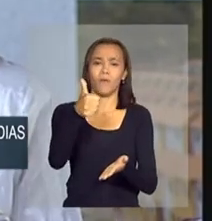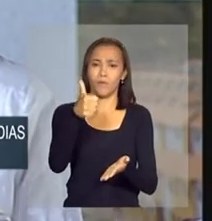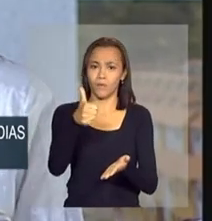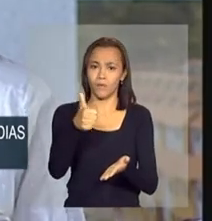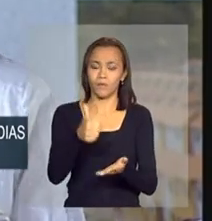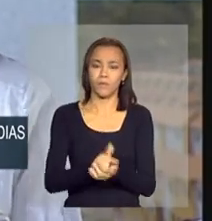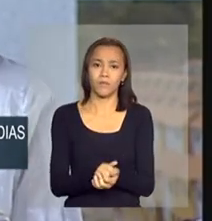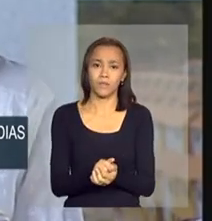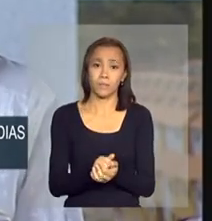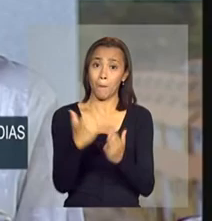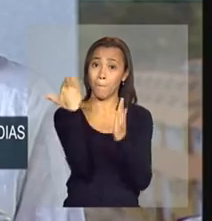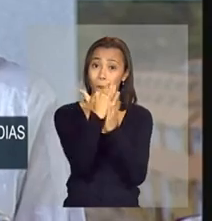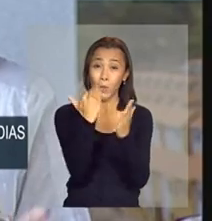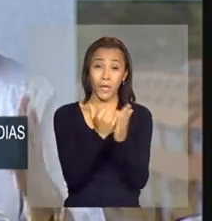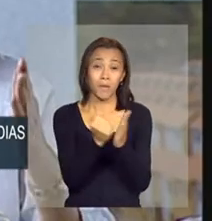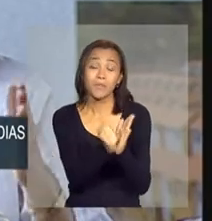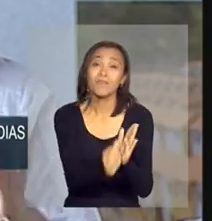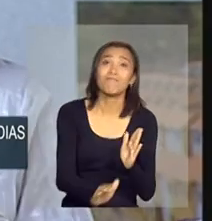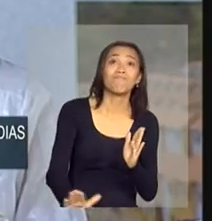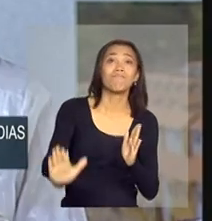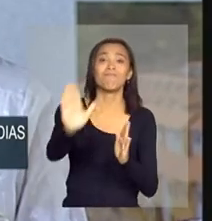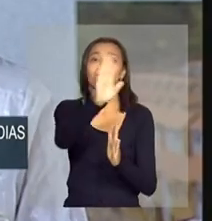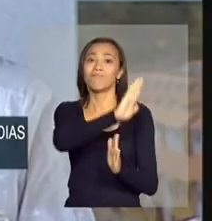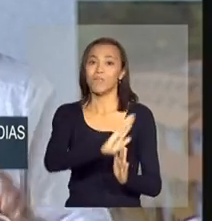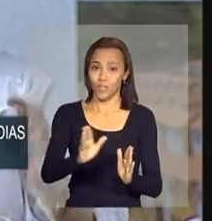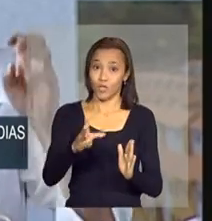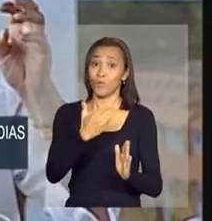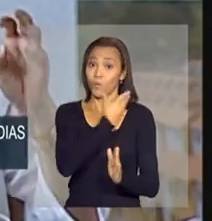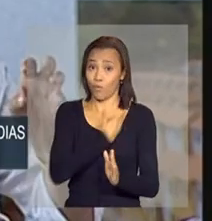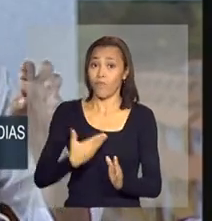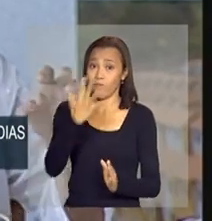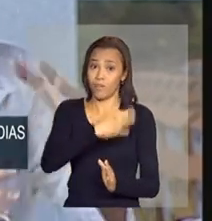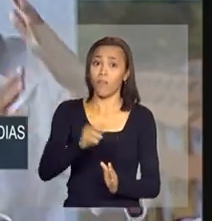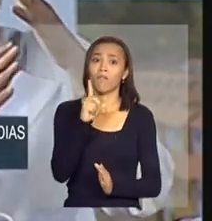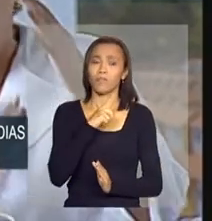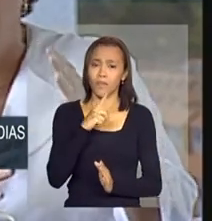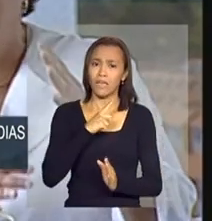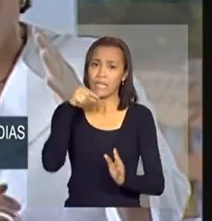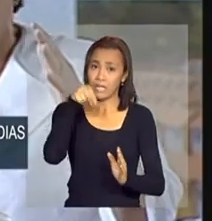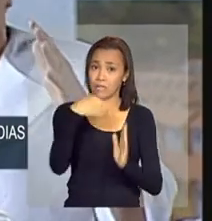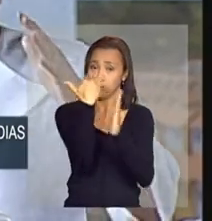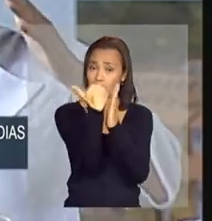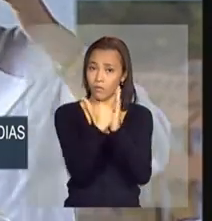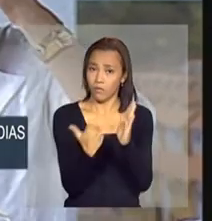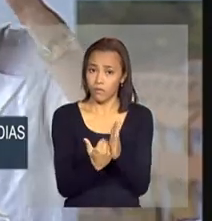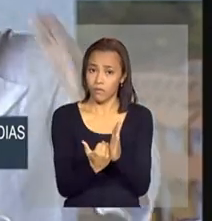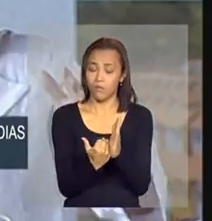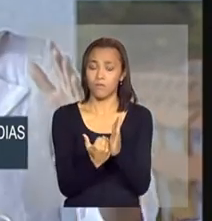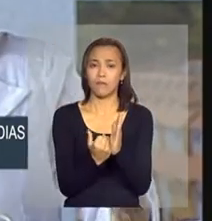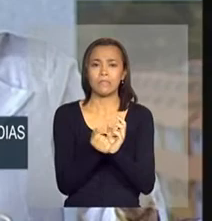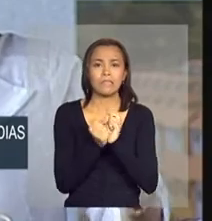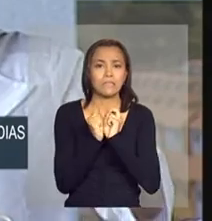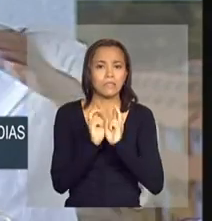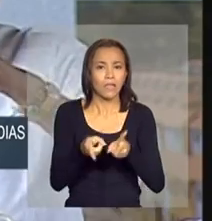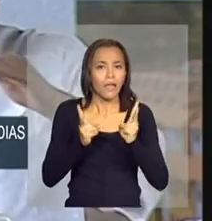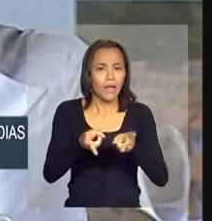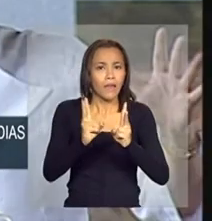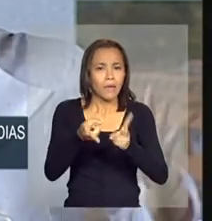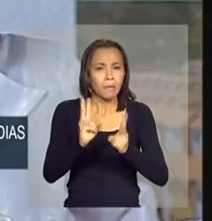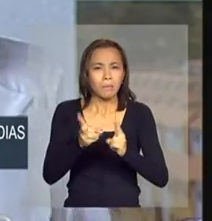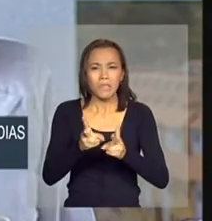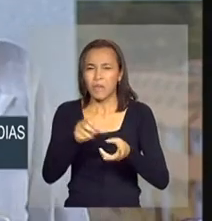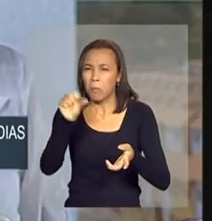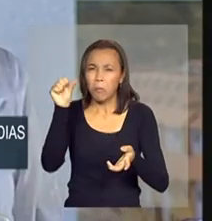abrangentes programas que o governo federal tem e que ele trabalha nessa questão